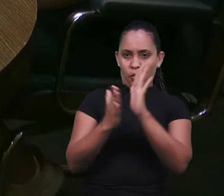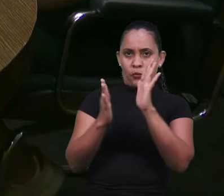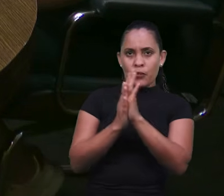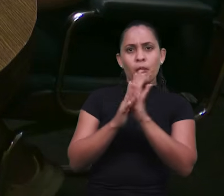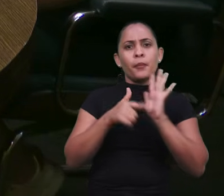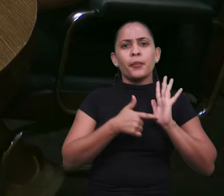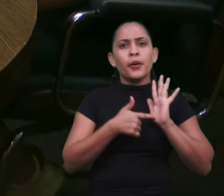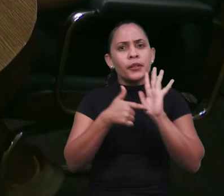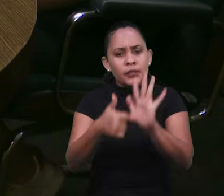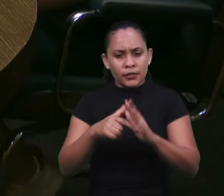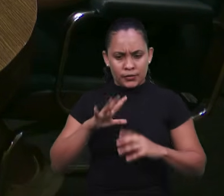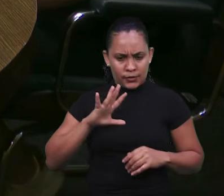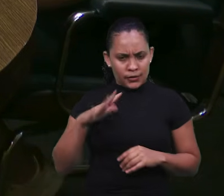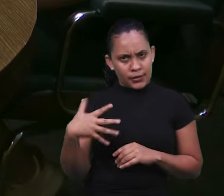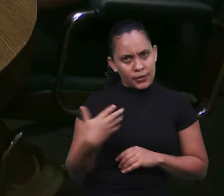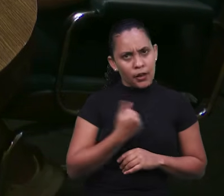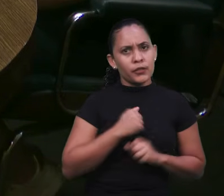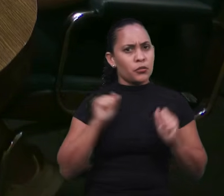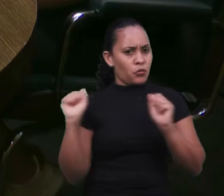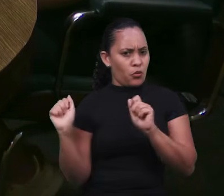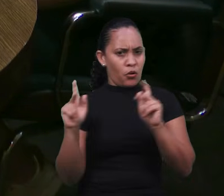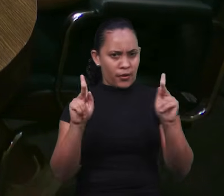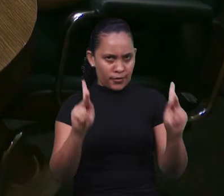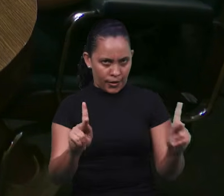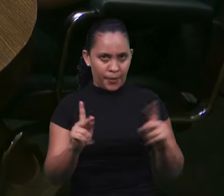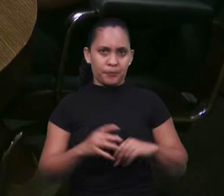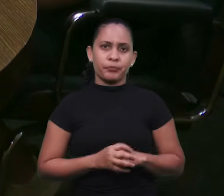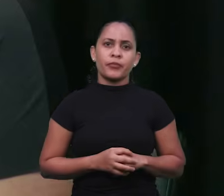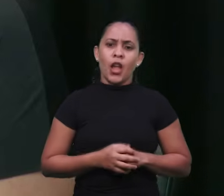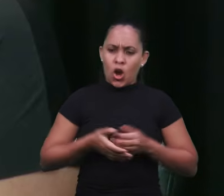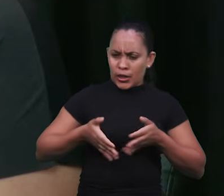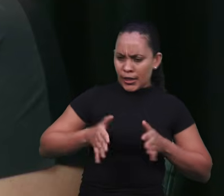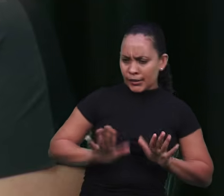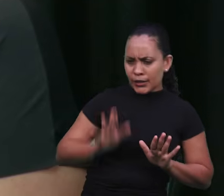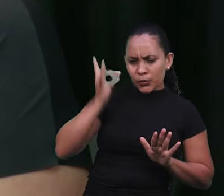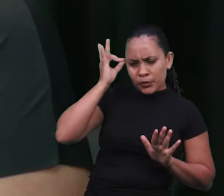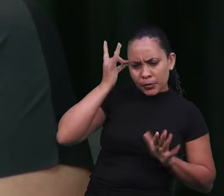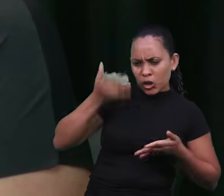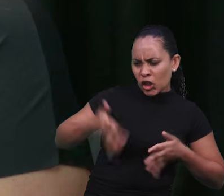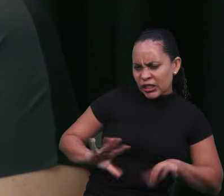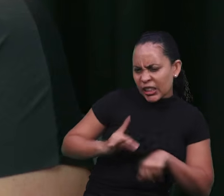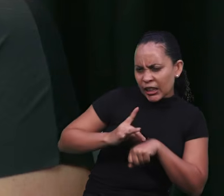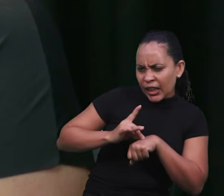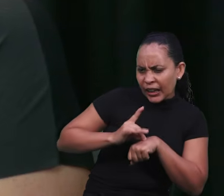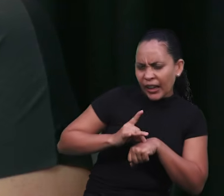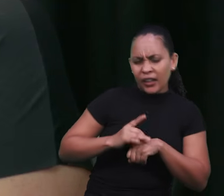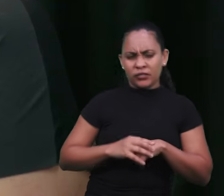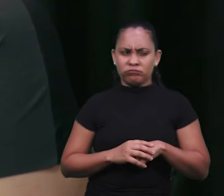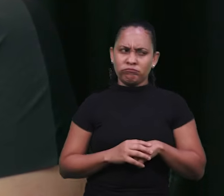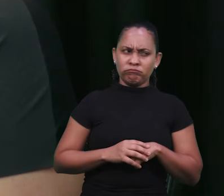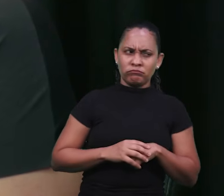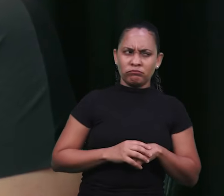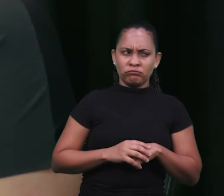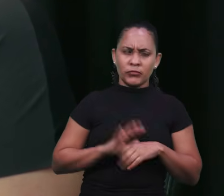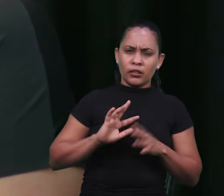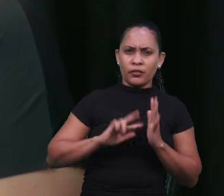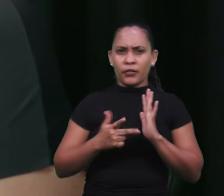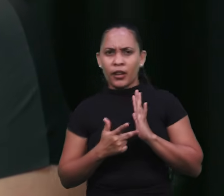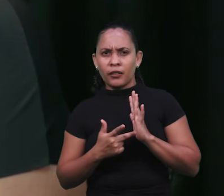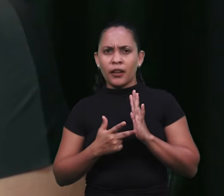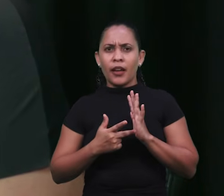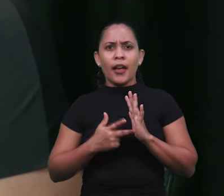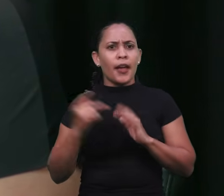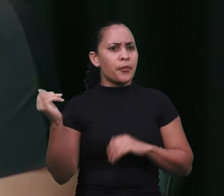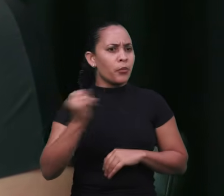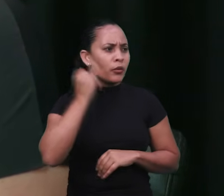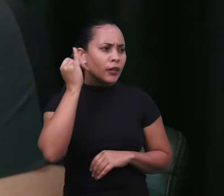esse louvor está falando sobre salvação. Ok, o nascer do Espírito, o nascer da carne, como é importante a gente entender